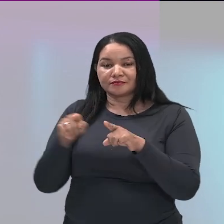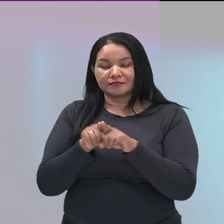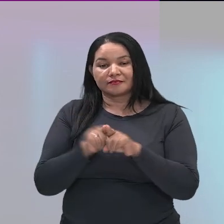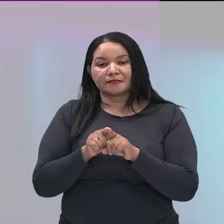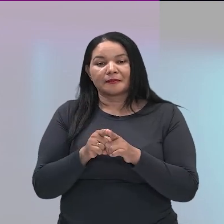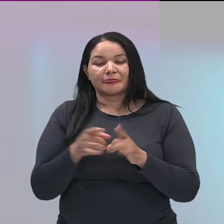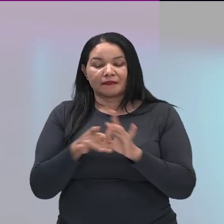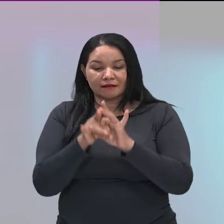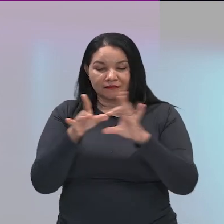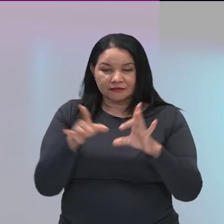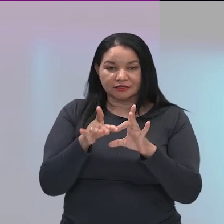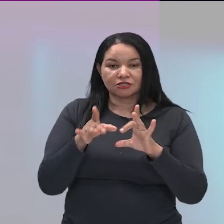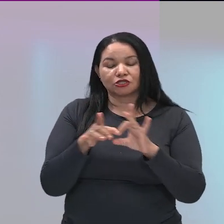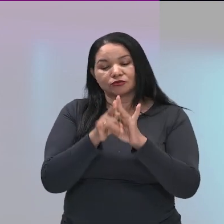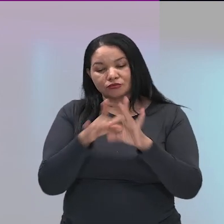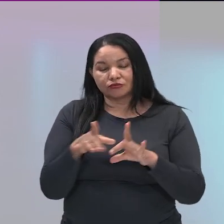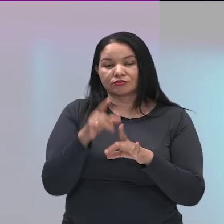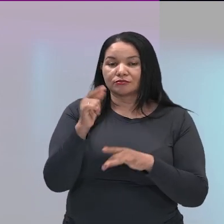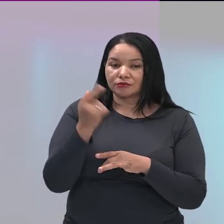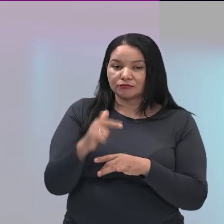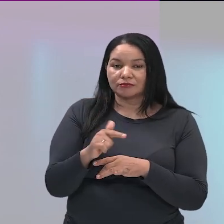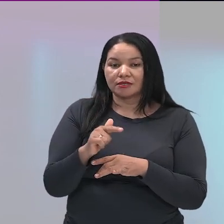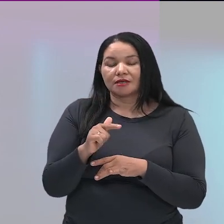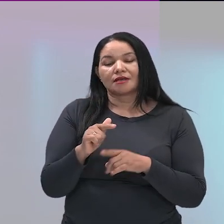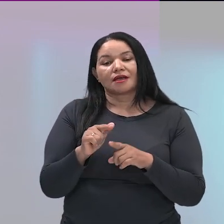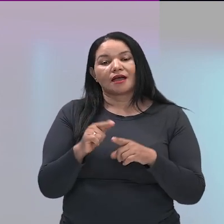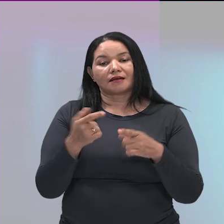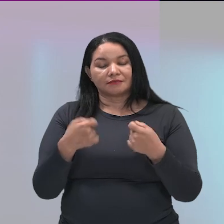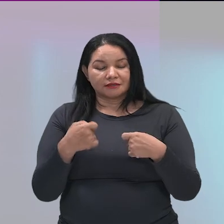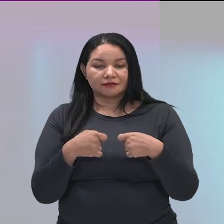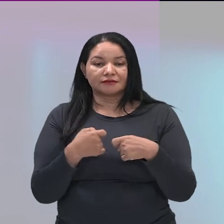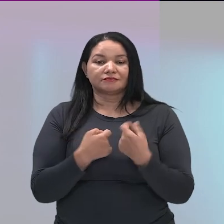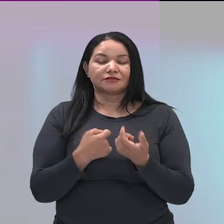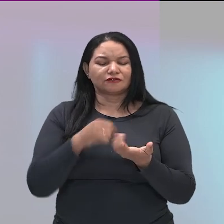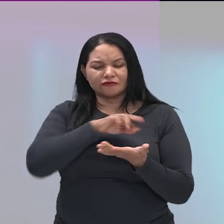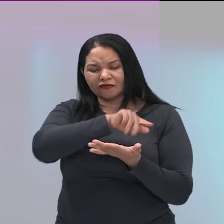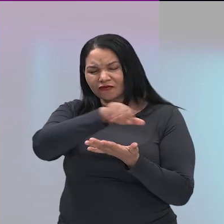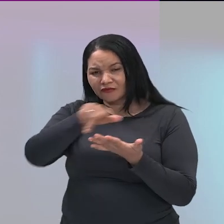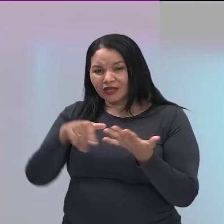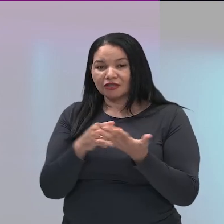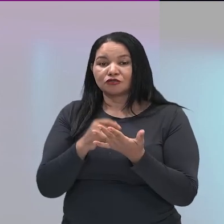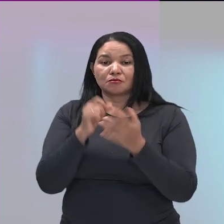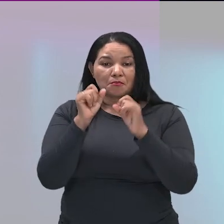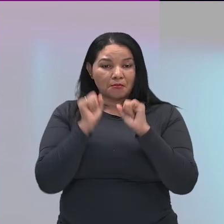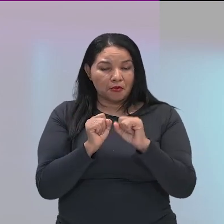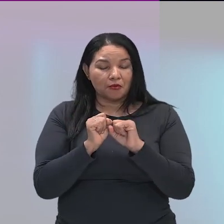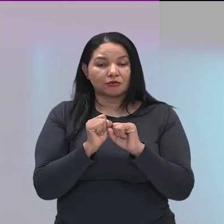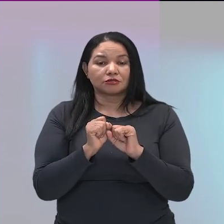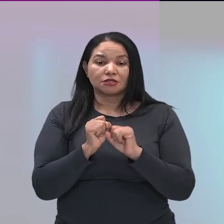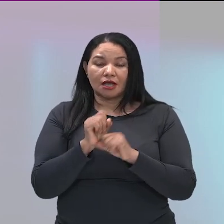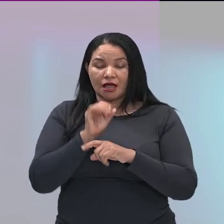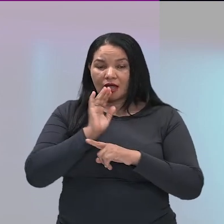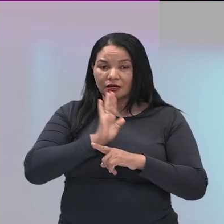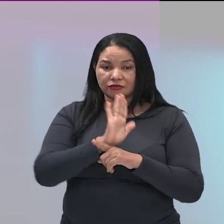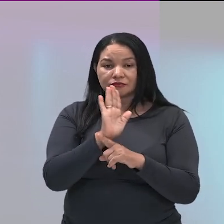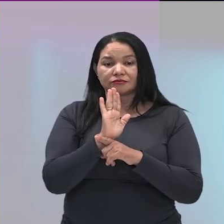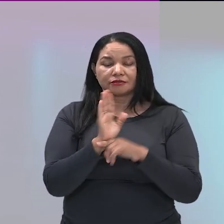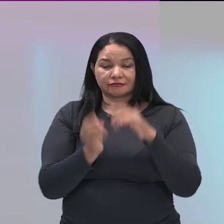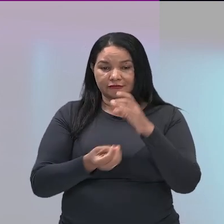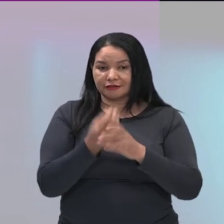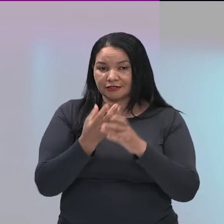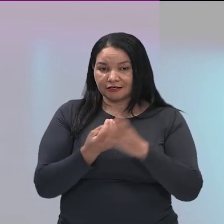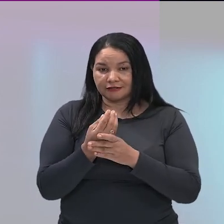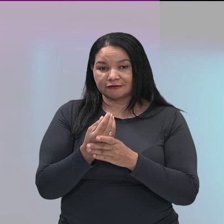autorizado, quando não é autorizado. E nós temos todos esses recursos que possam colaborar com a nossa criação. E